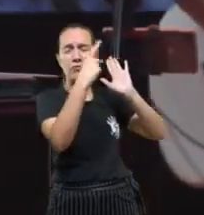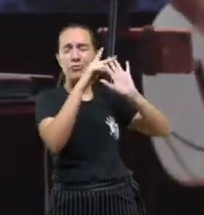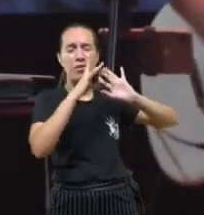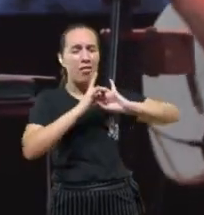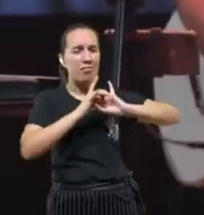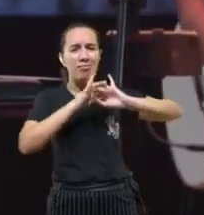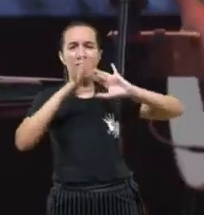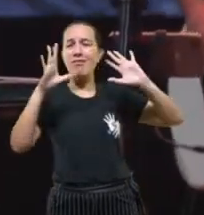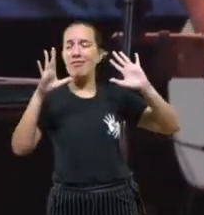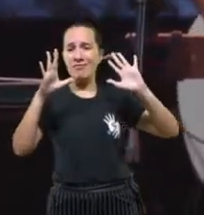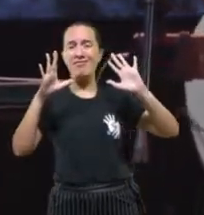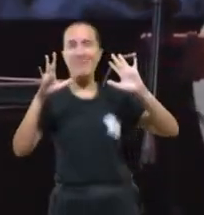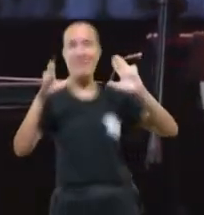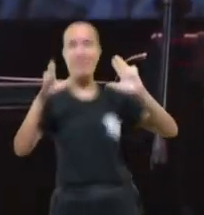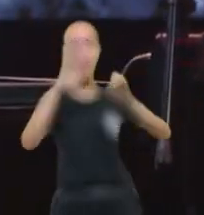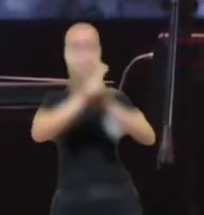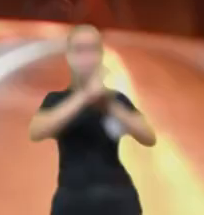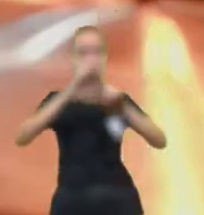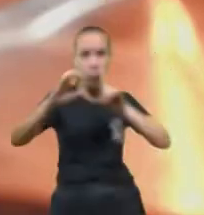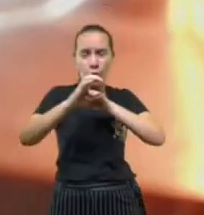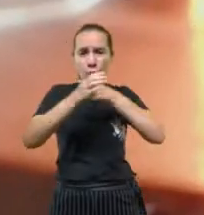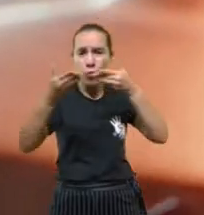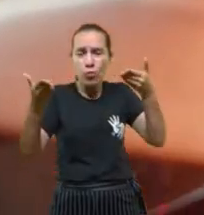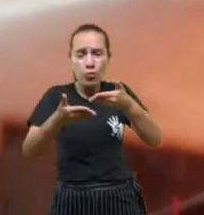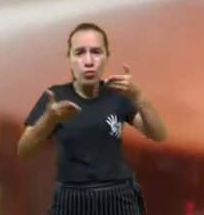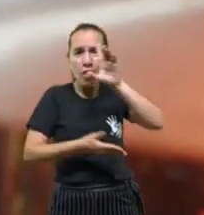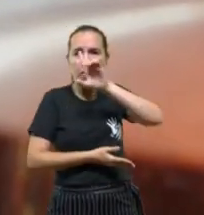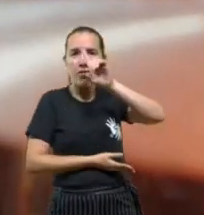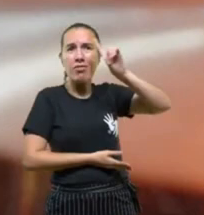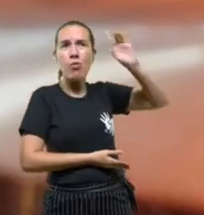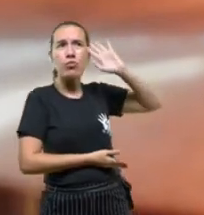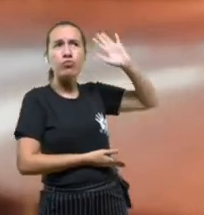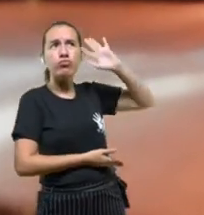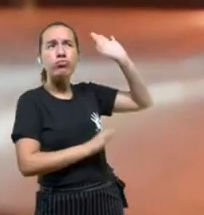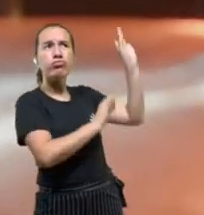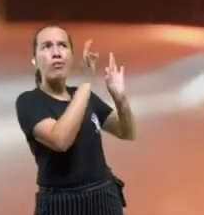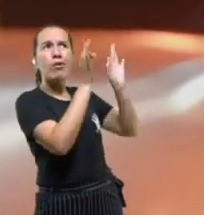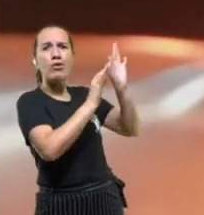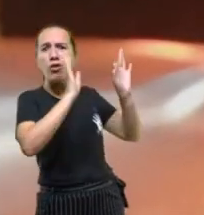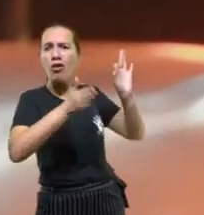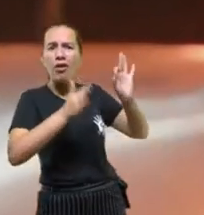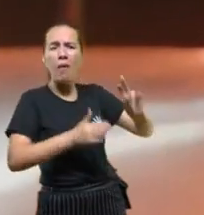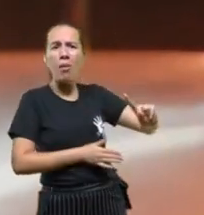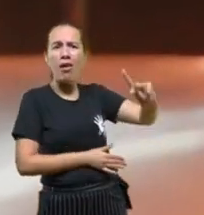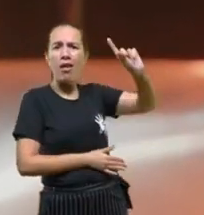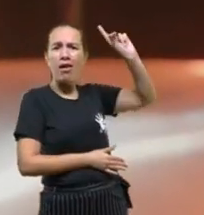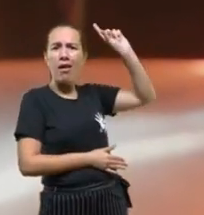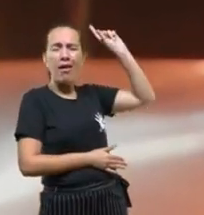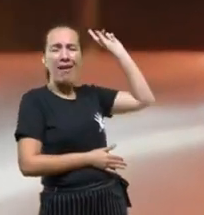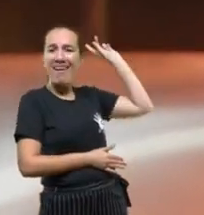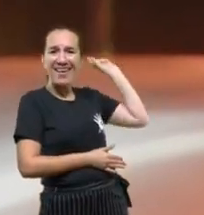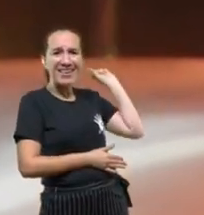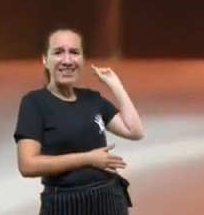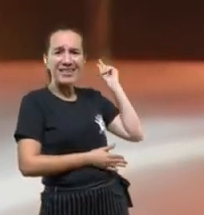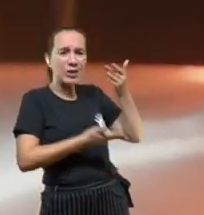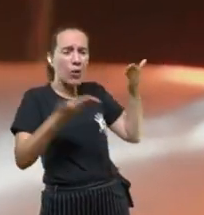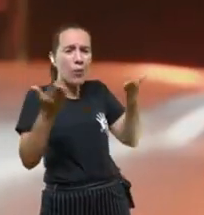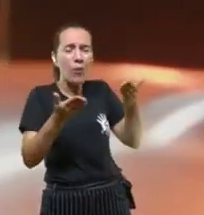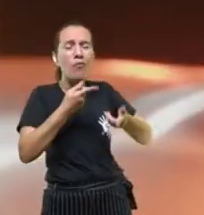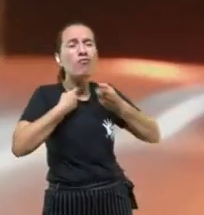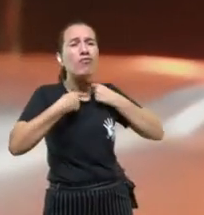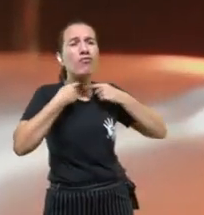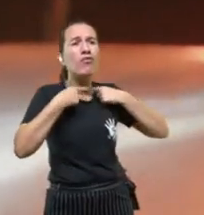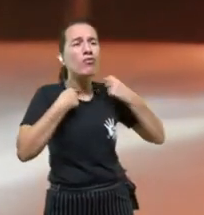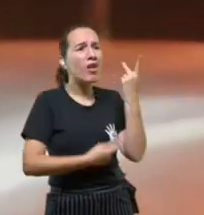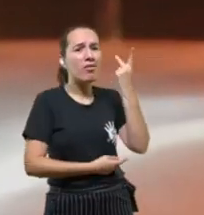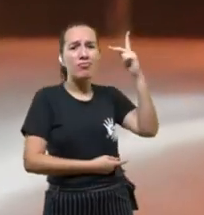desde a fundação do mundo. Vem aqui faz o seu querer, faz